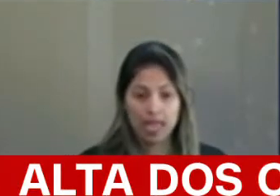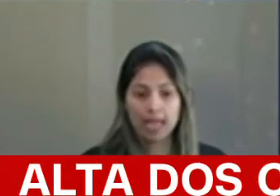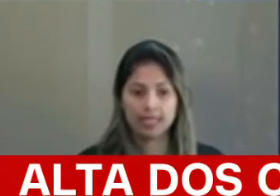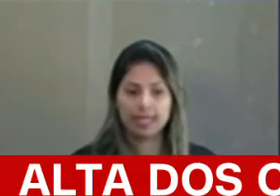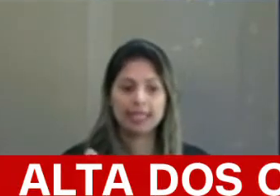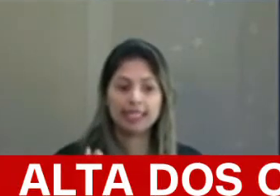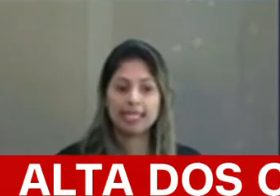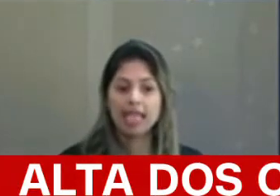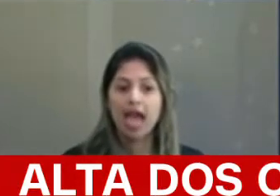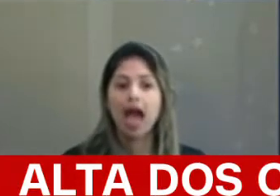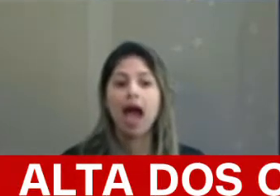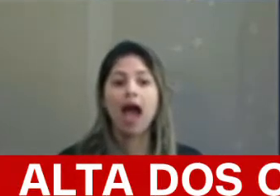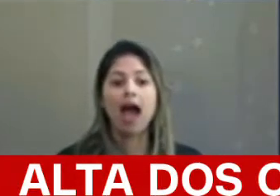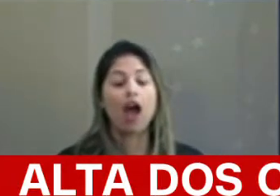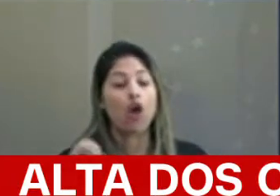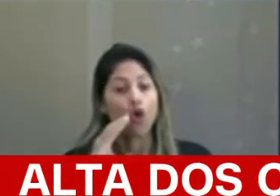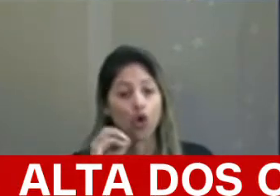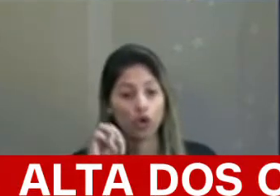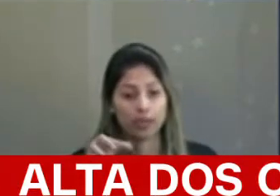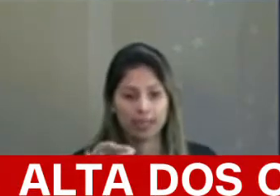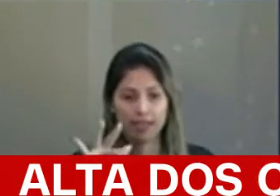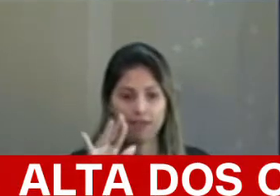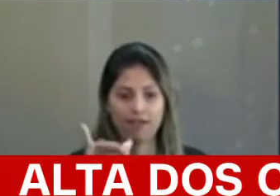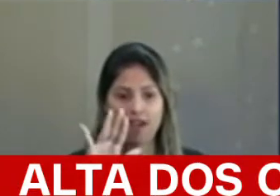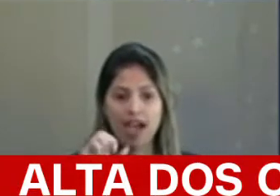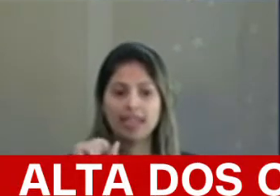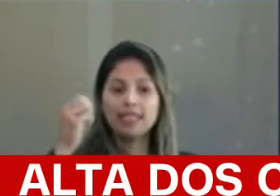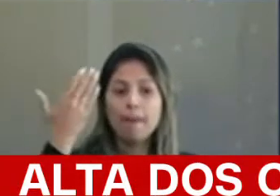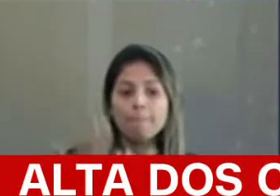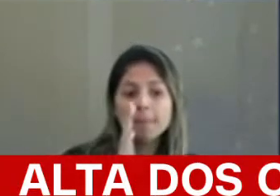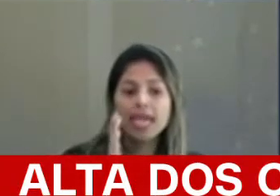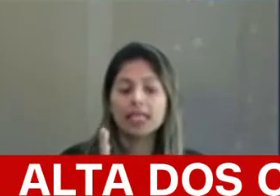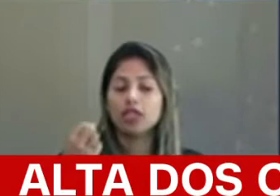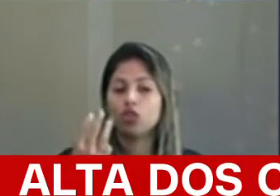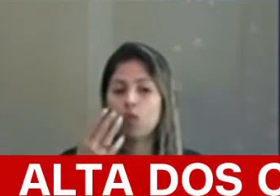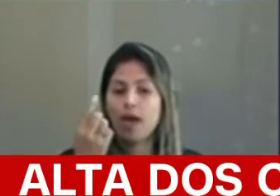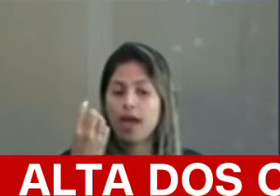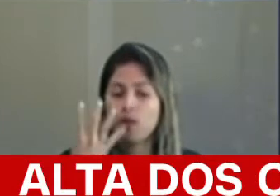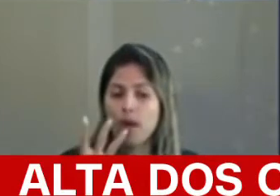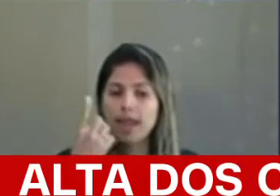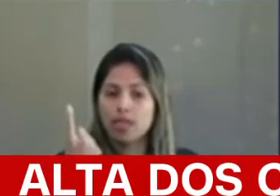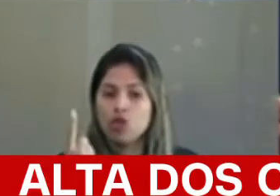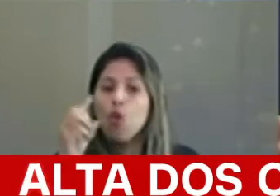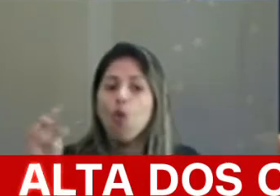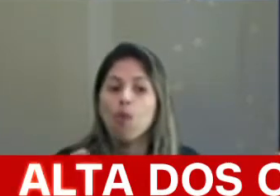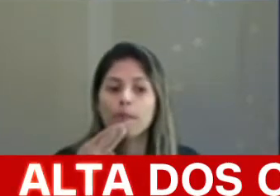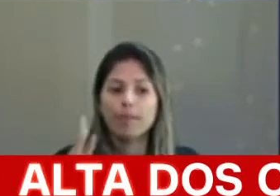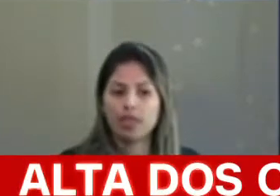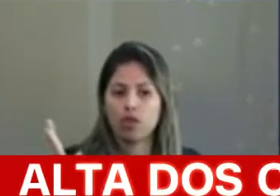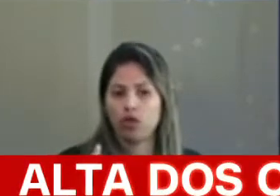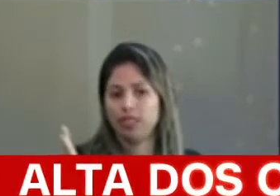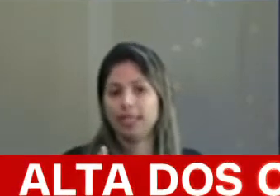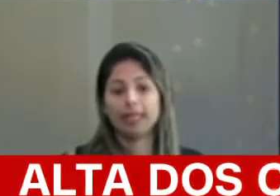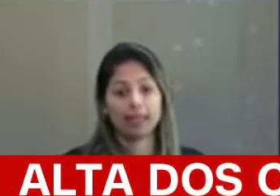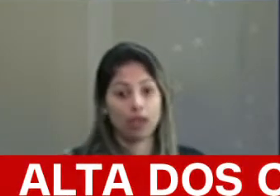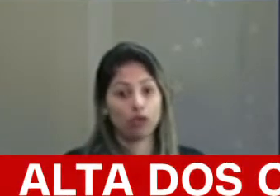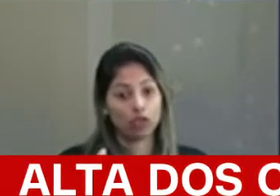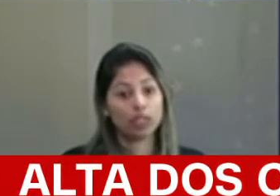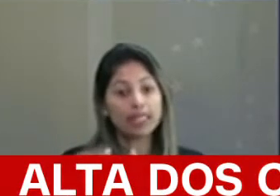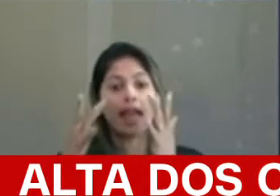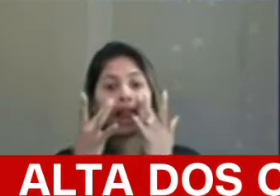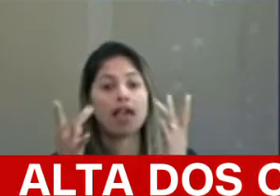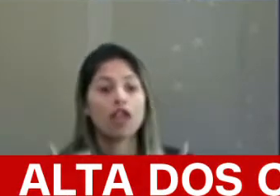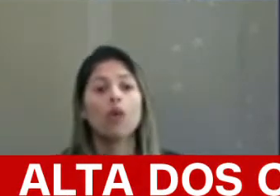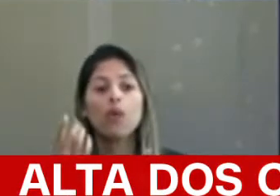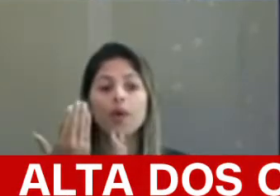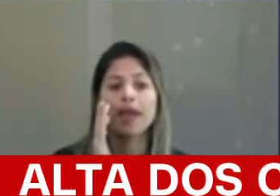Concefaz, que é a maior das estimativas, de uma perda de 41 bilhões, e quero chamar a atenção que a perda estimada